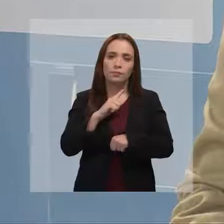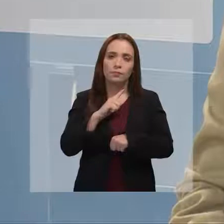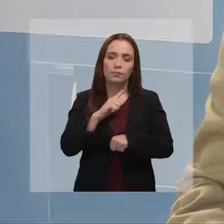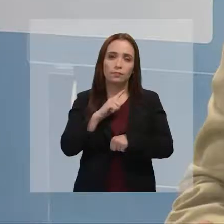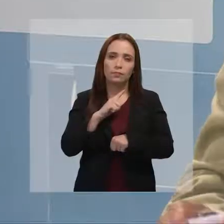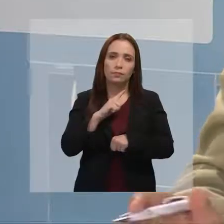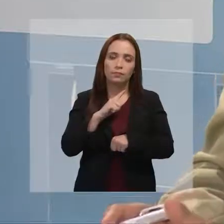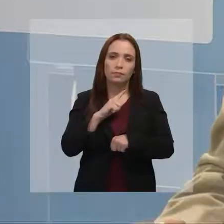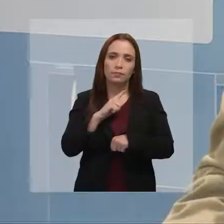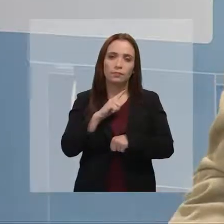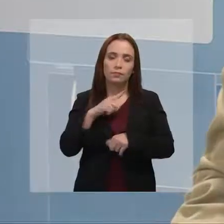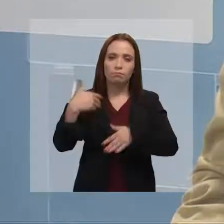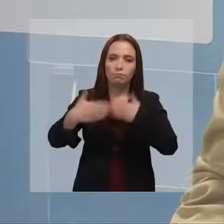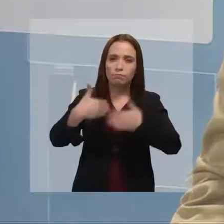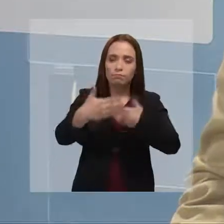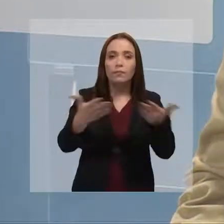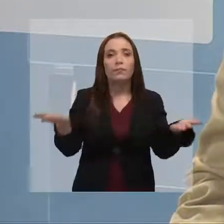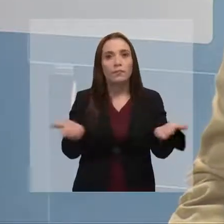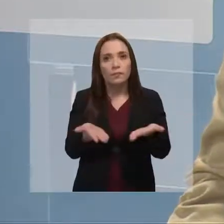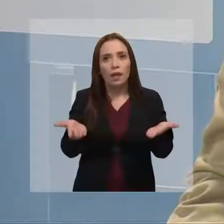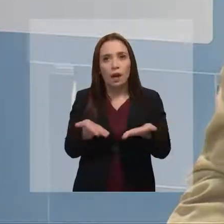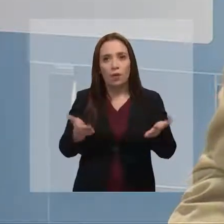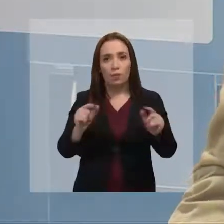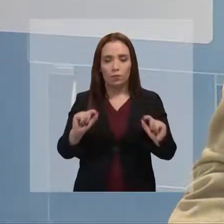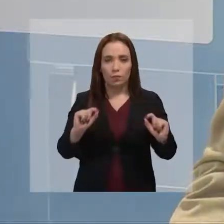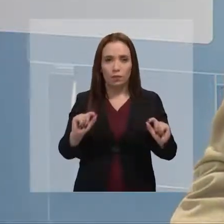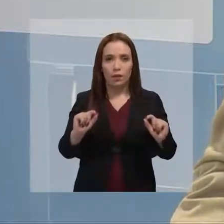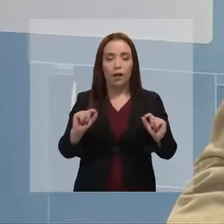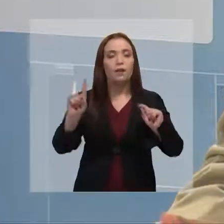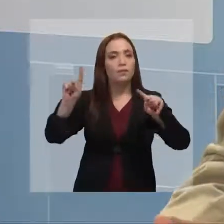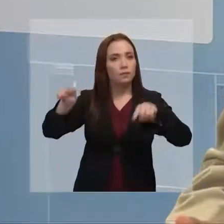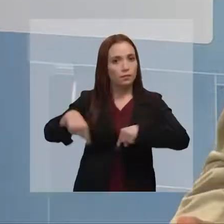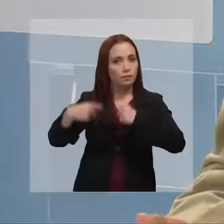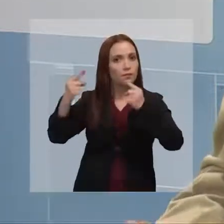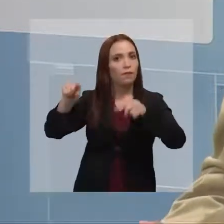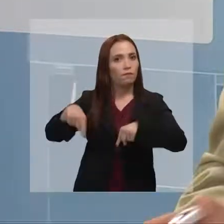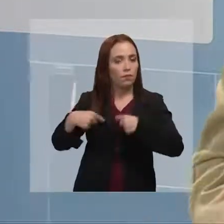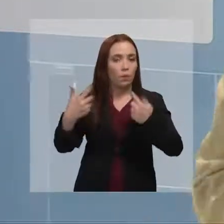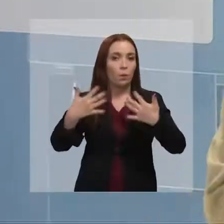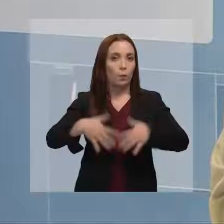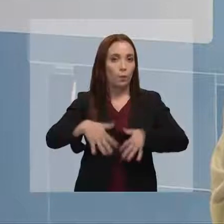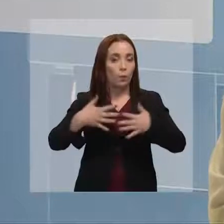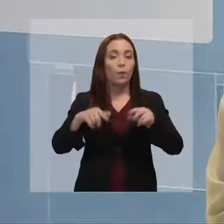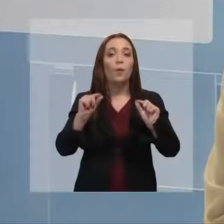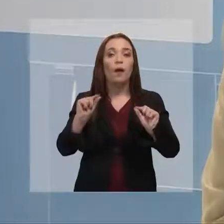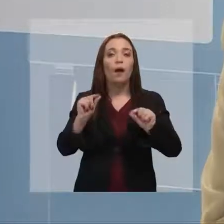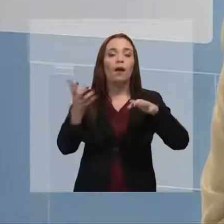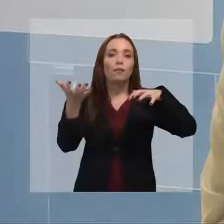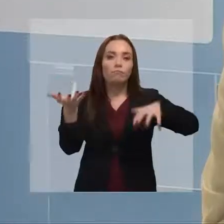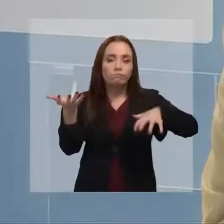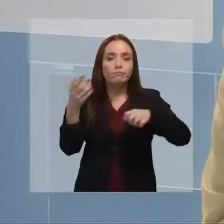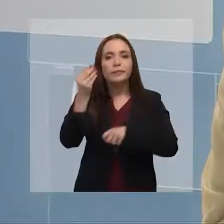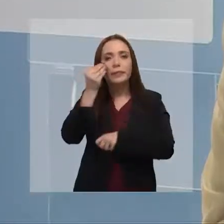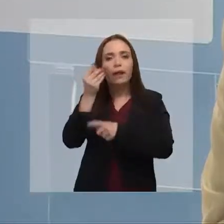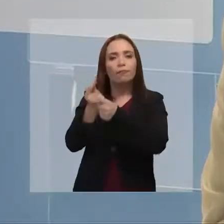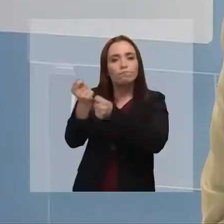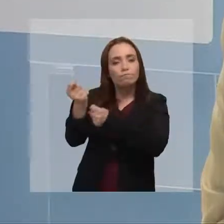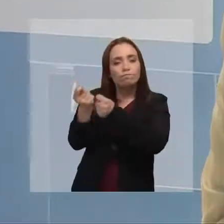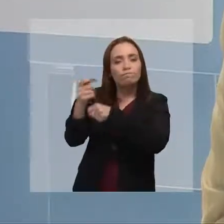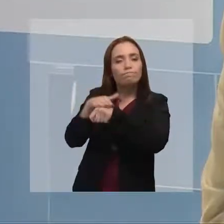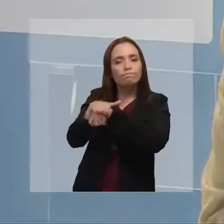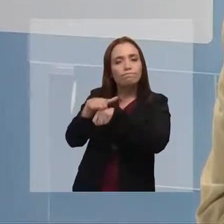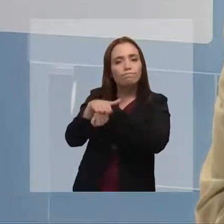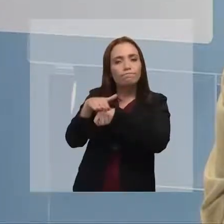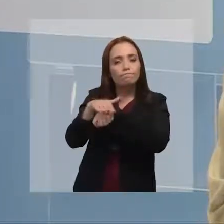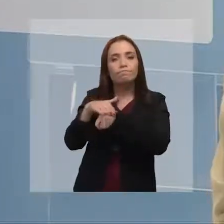pleno curso, agora com um desafio que é convencer o Congresso Nacional a fazer.